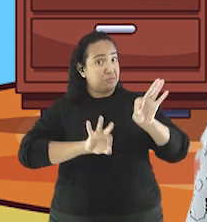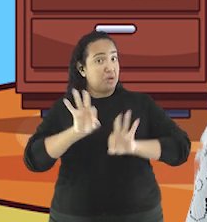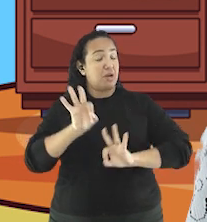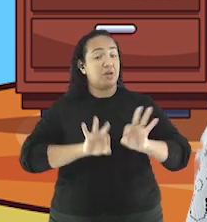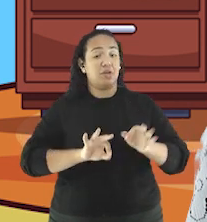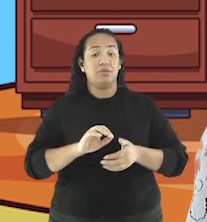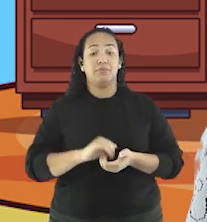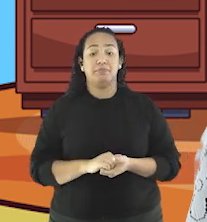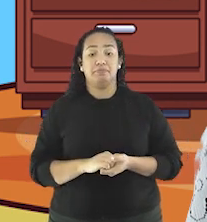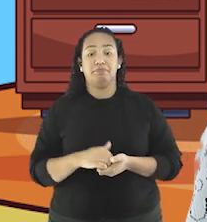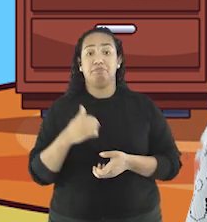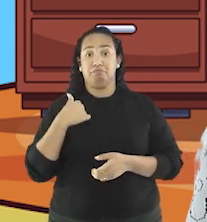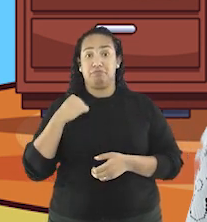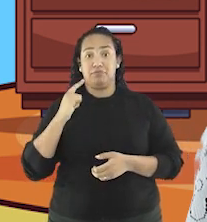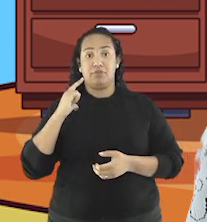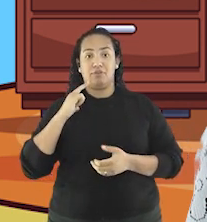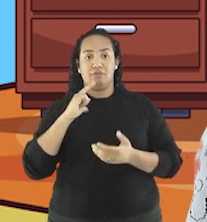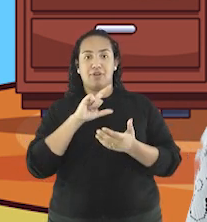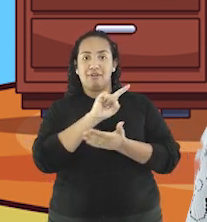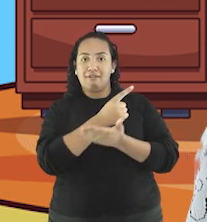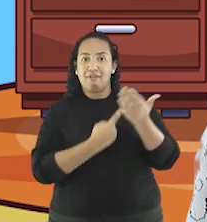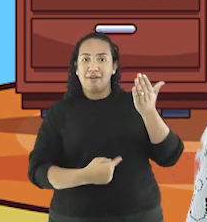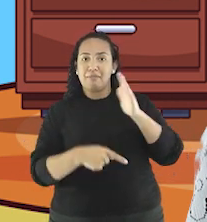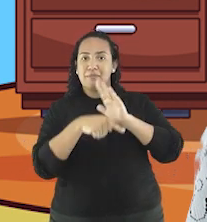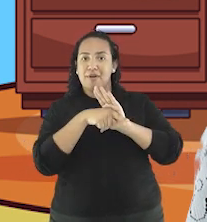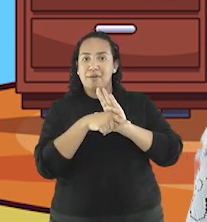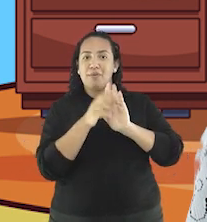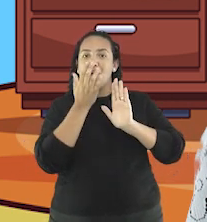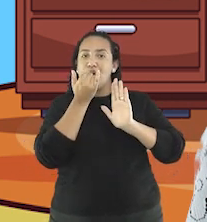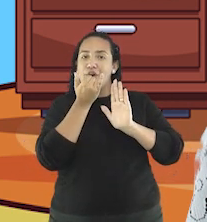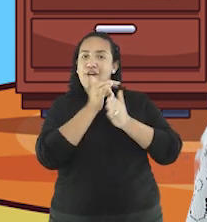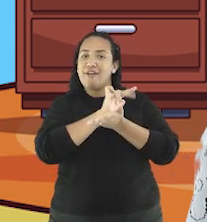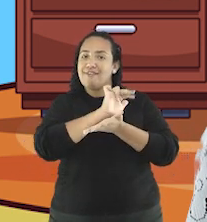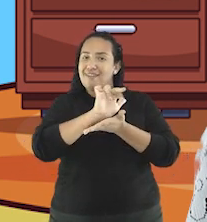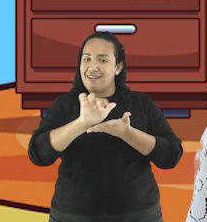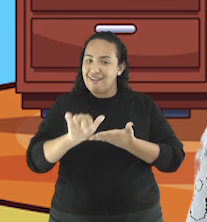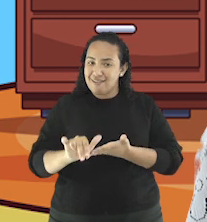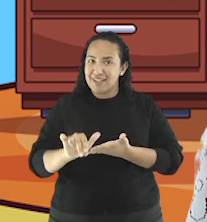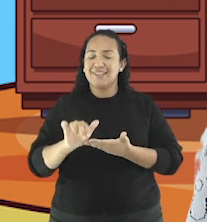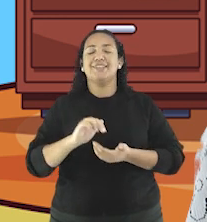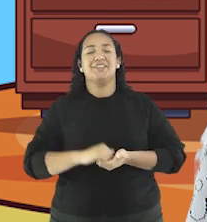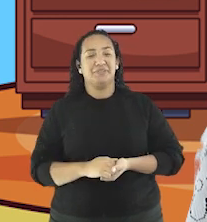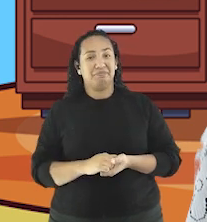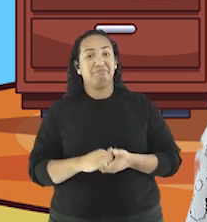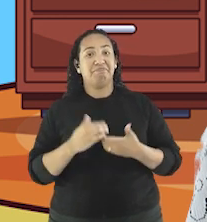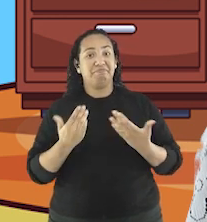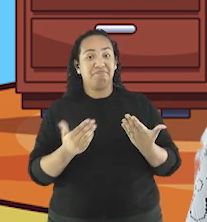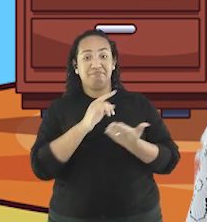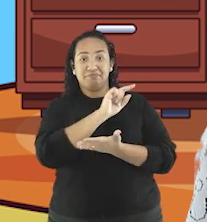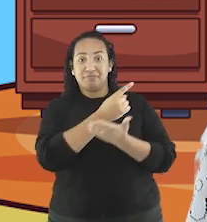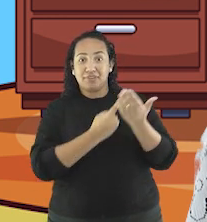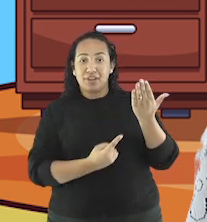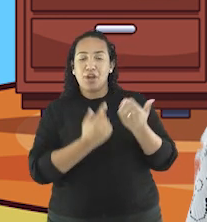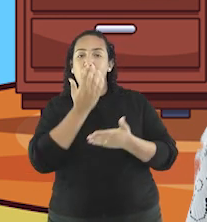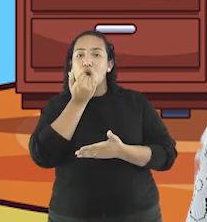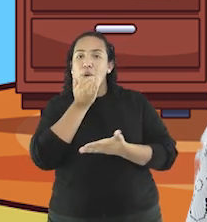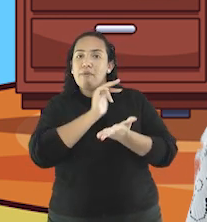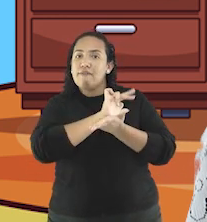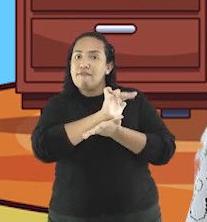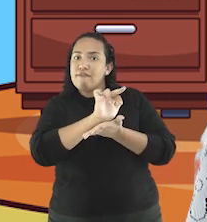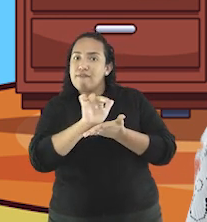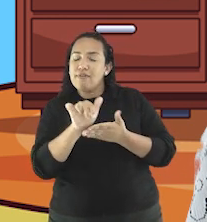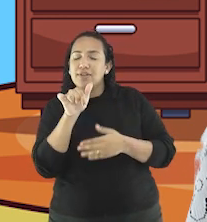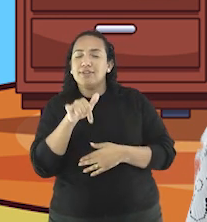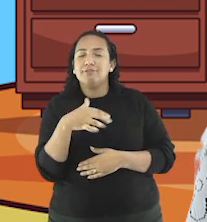Eu peguei a receita no meu caderno de receitas. Meu caderno de receitas tem um